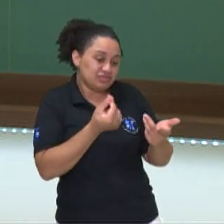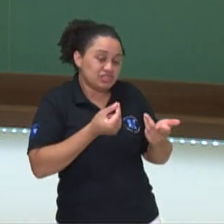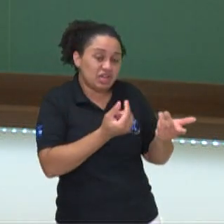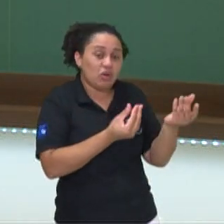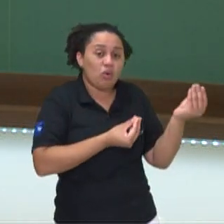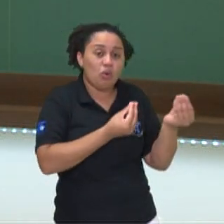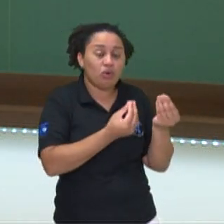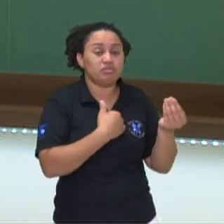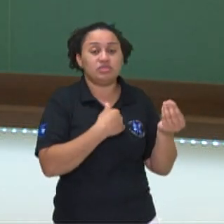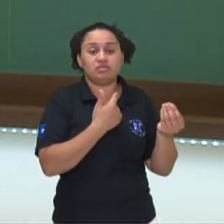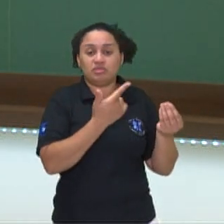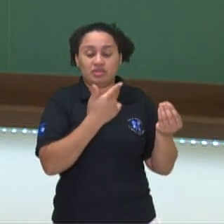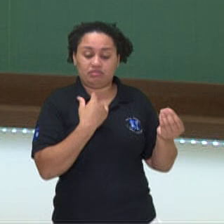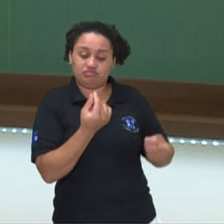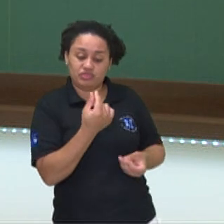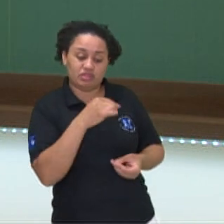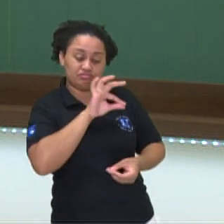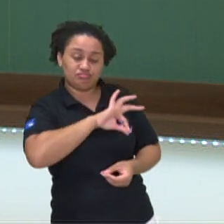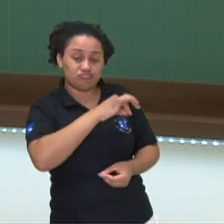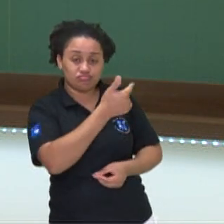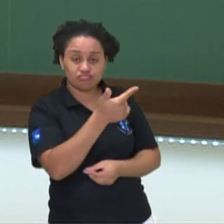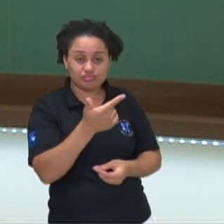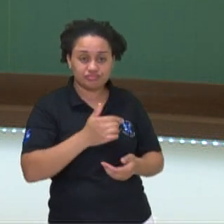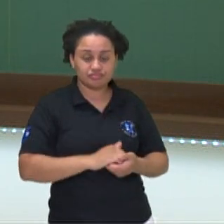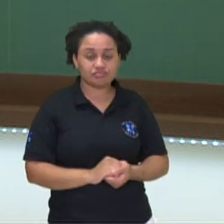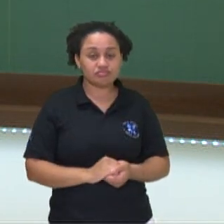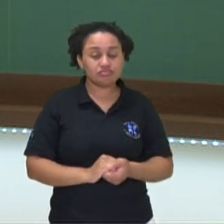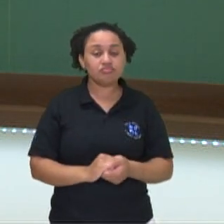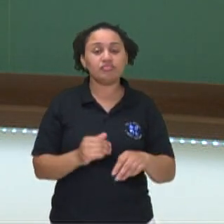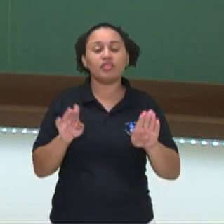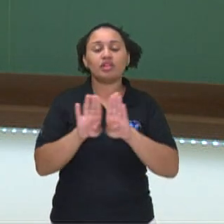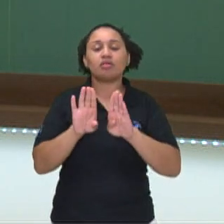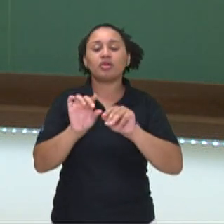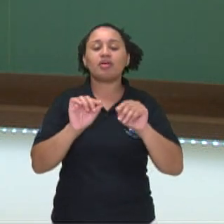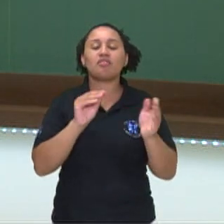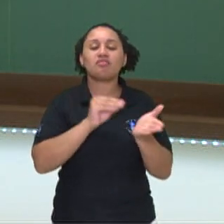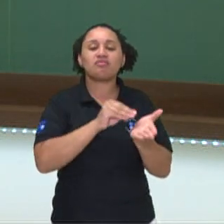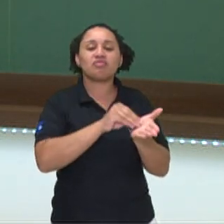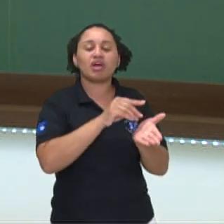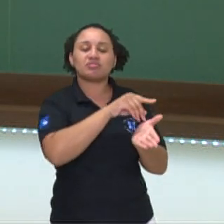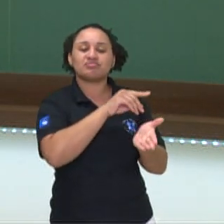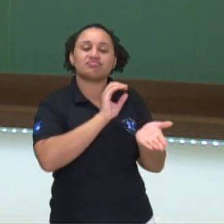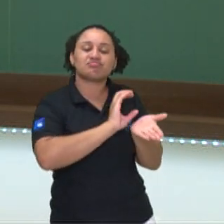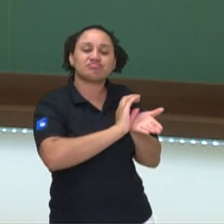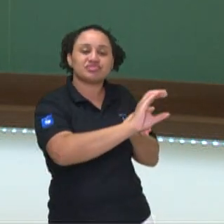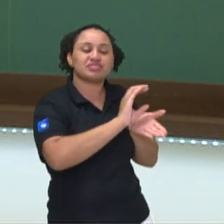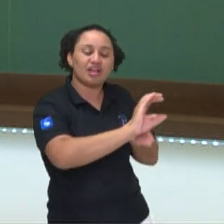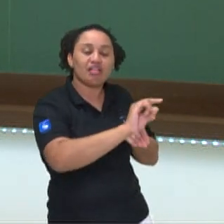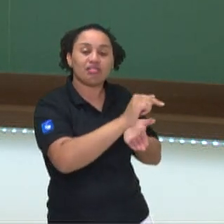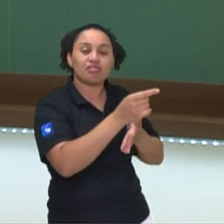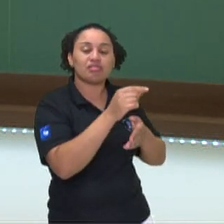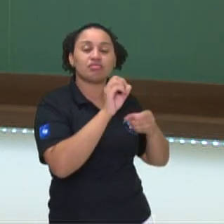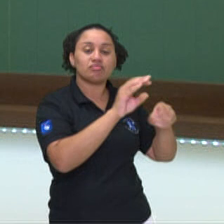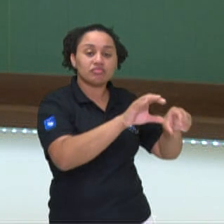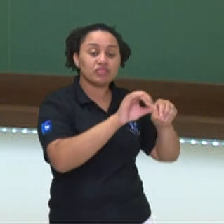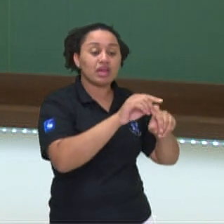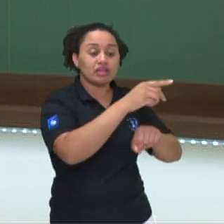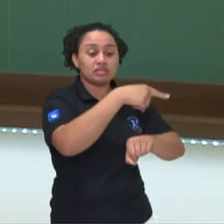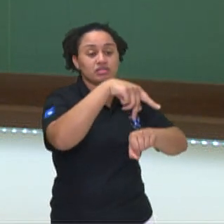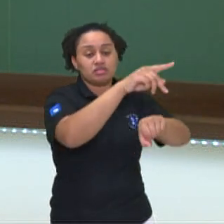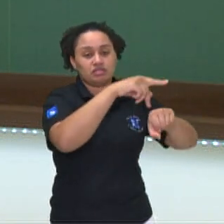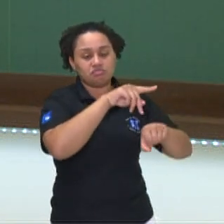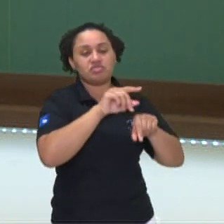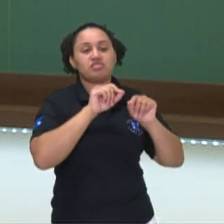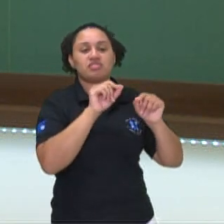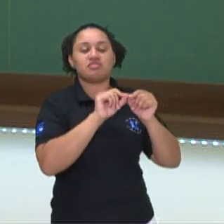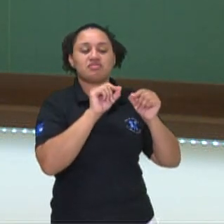financeiros, não estará dispondo de capitais. Também a falta de investimento na educação faz com que estes países